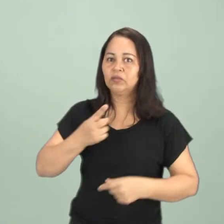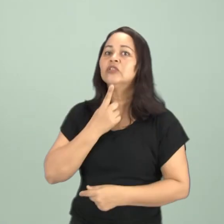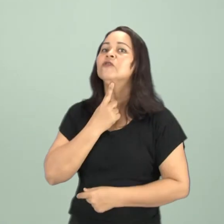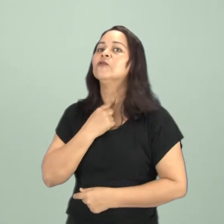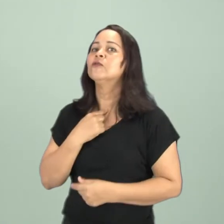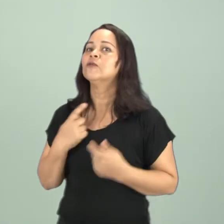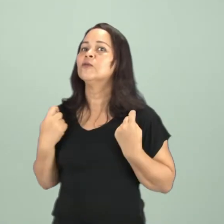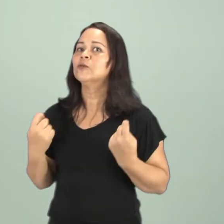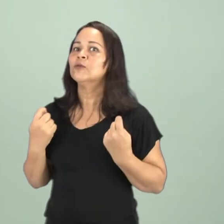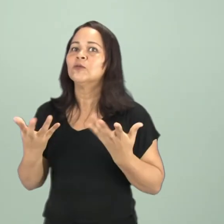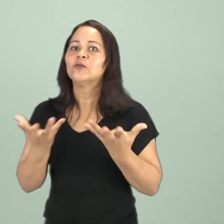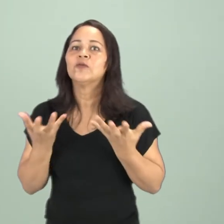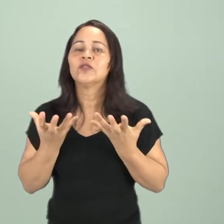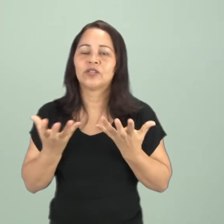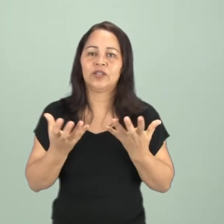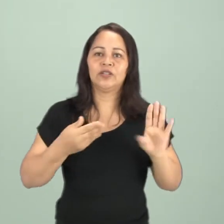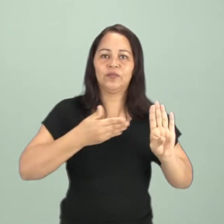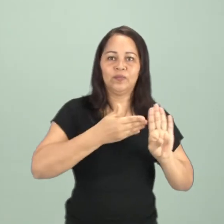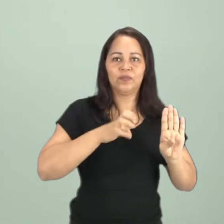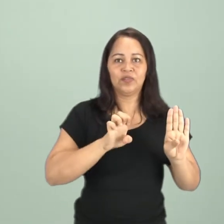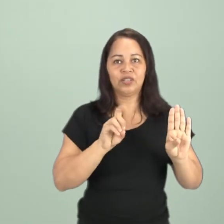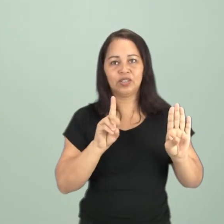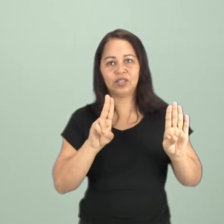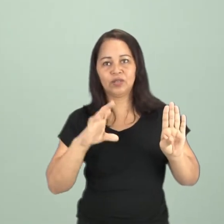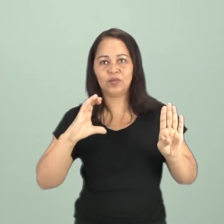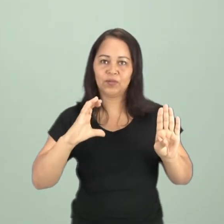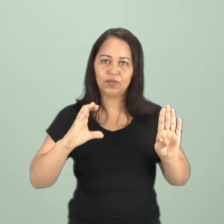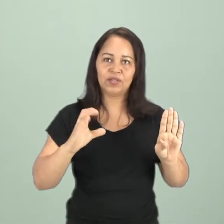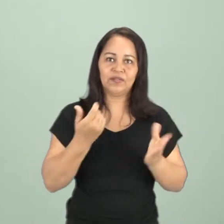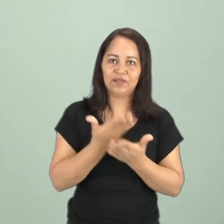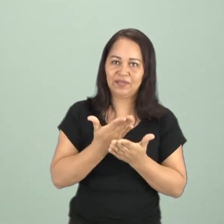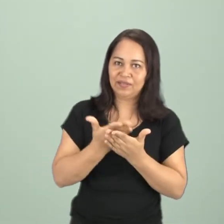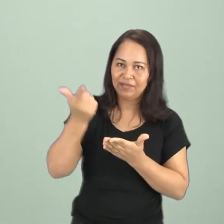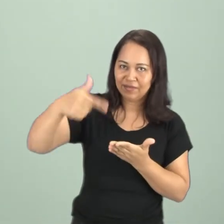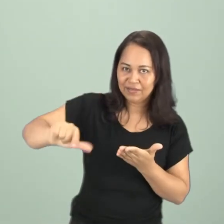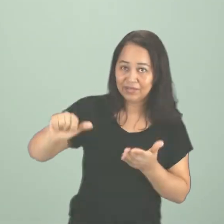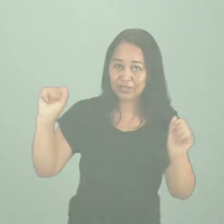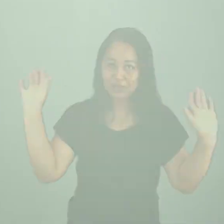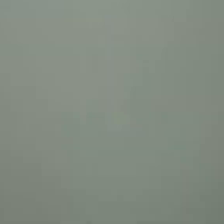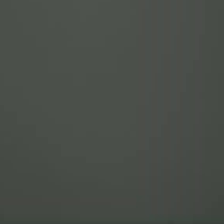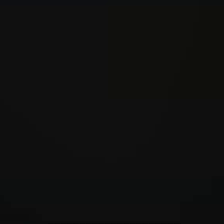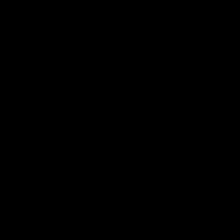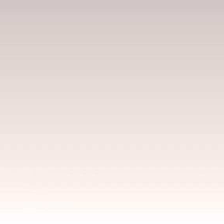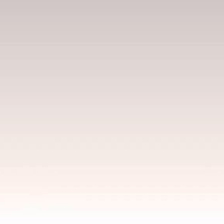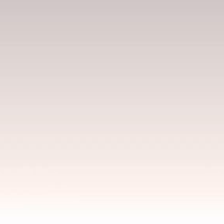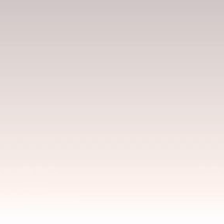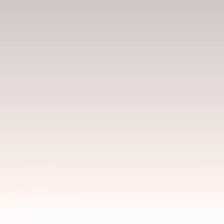fazer com ela. Acesse a plataforma Eduque e fique por dentro de todas as nossas aulas. Obrigada!